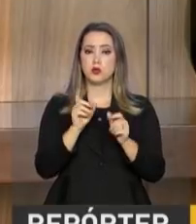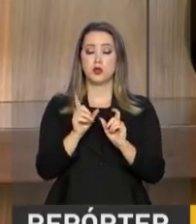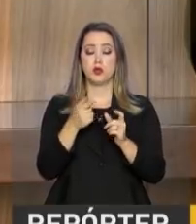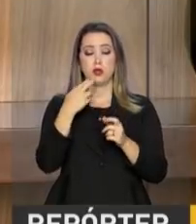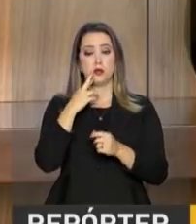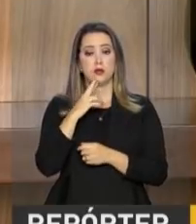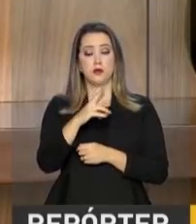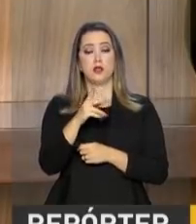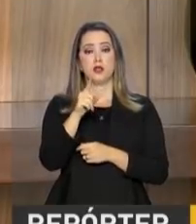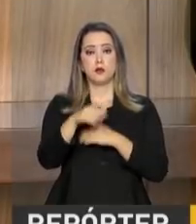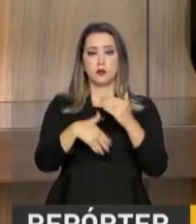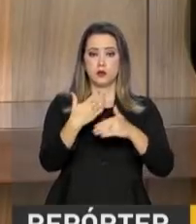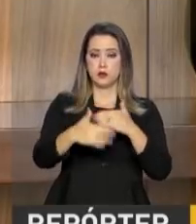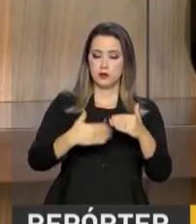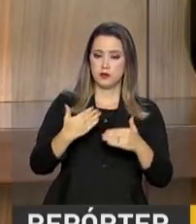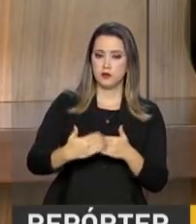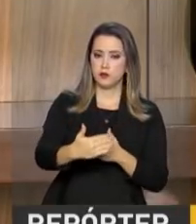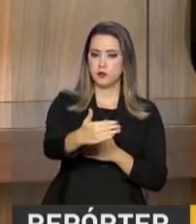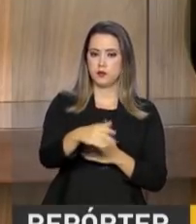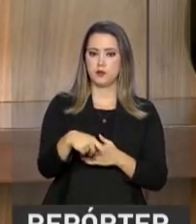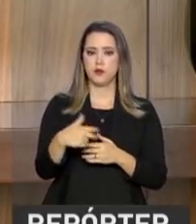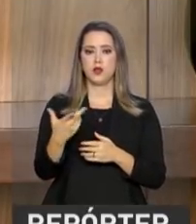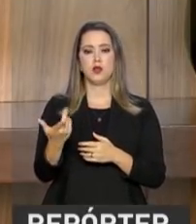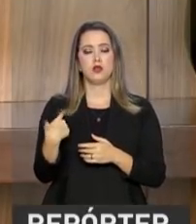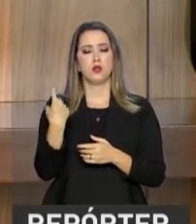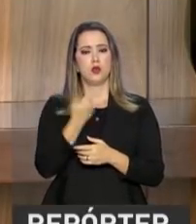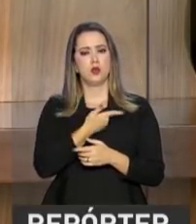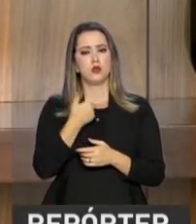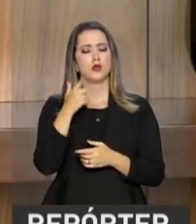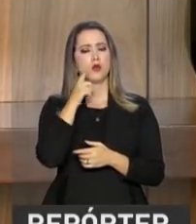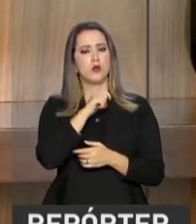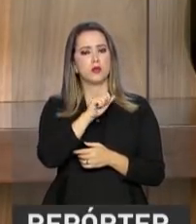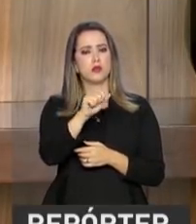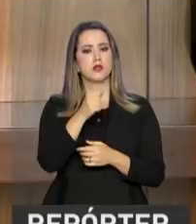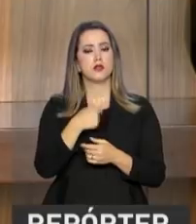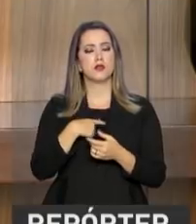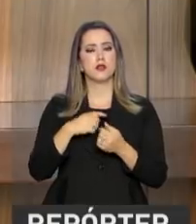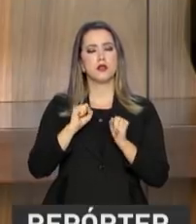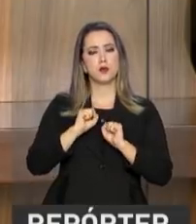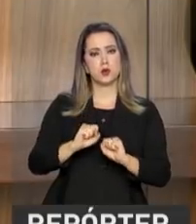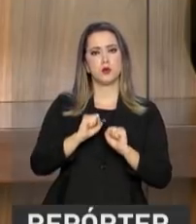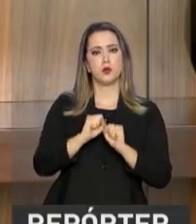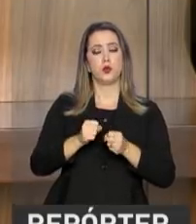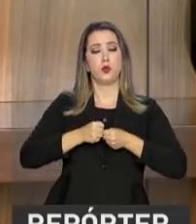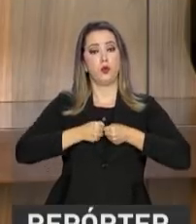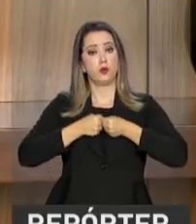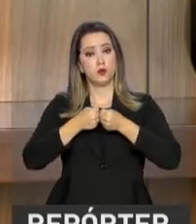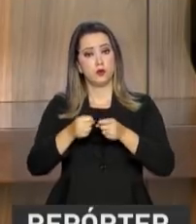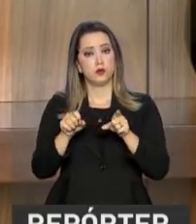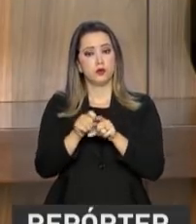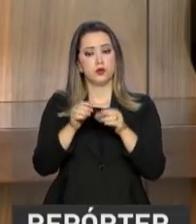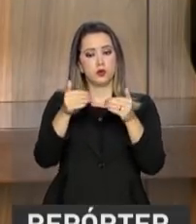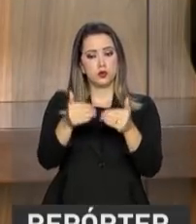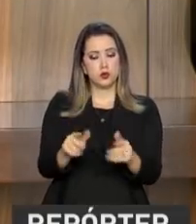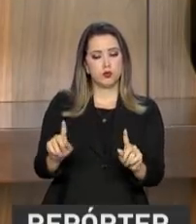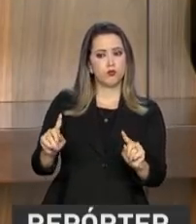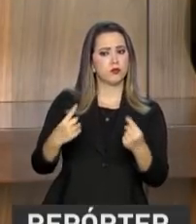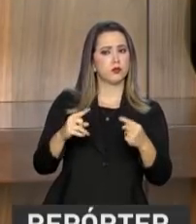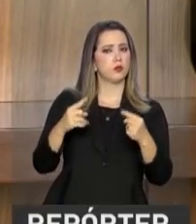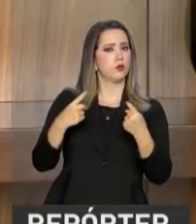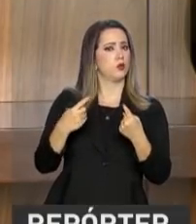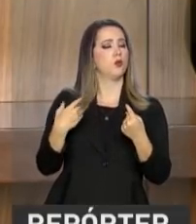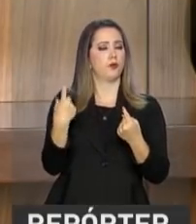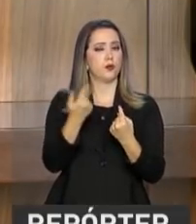que nós desenvolvemos adquirimos uma condição ou com mais robusta de fazer frente aos desafios que nós